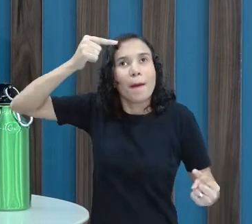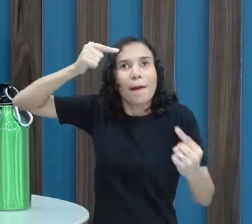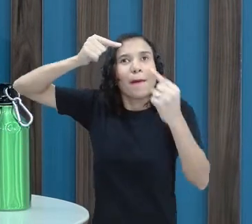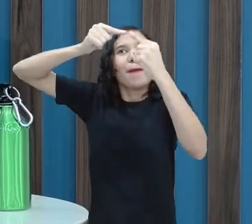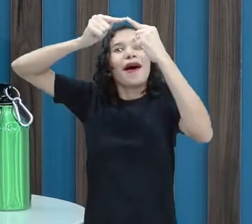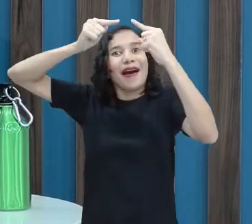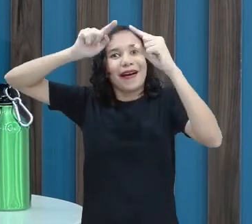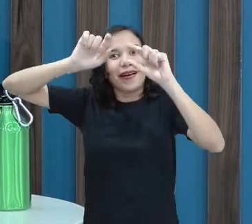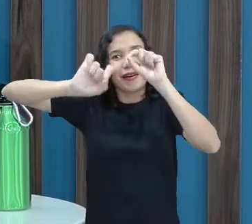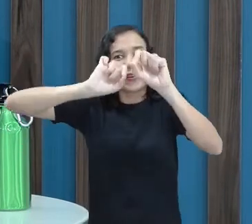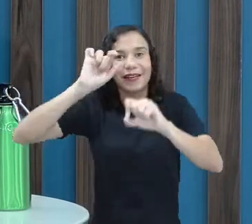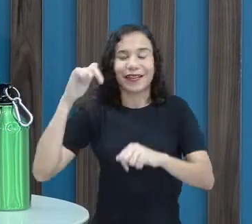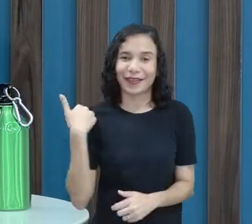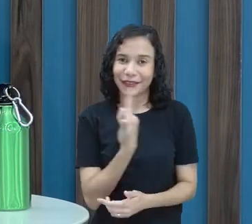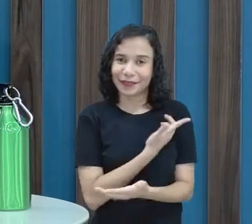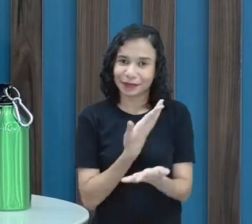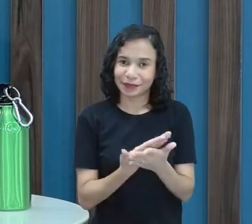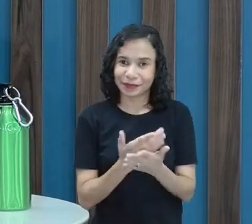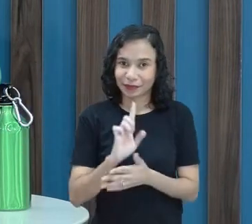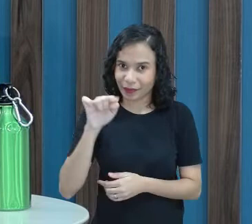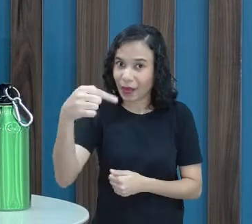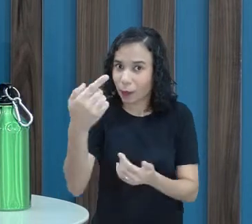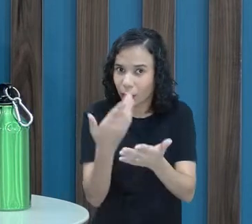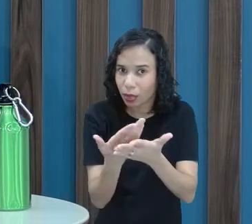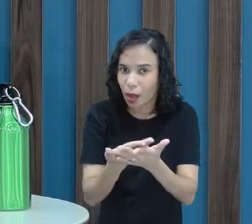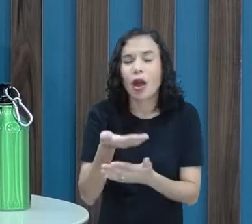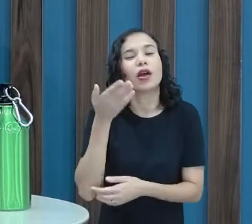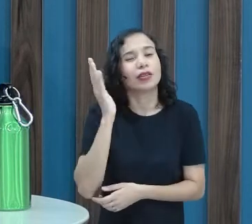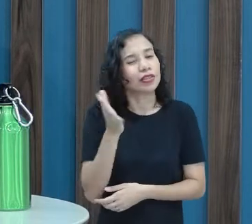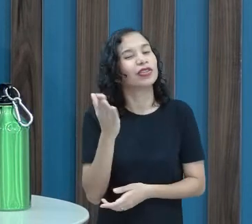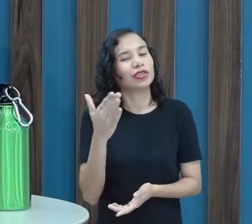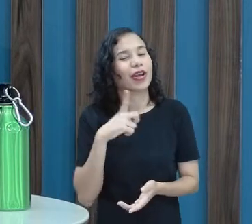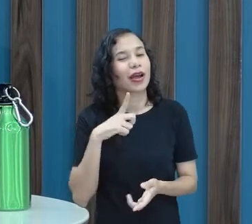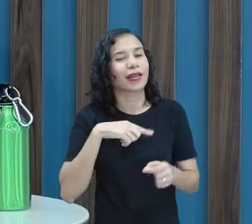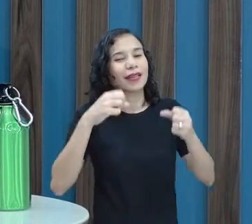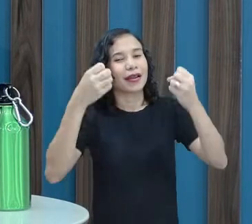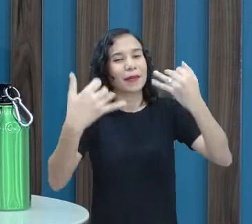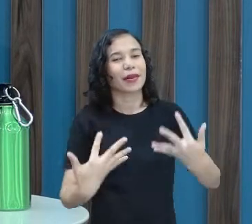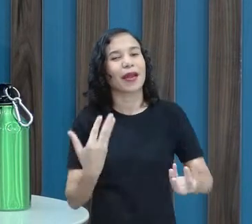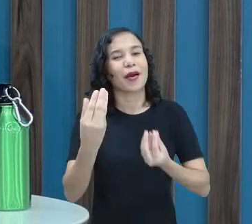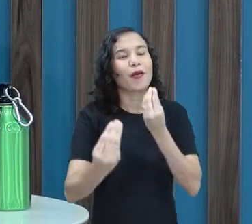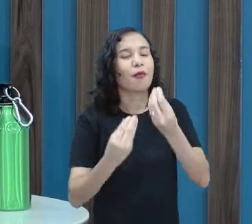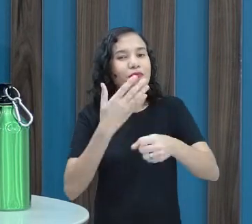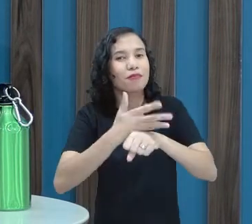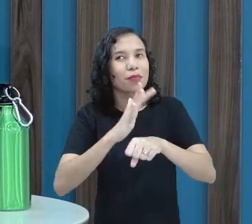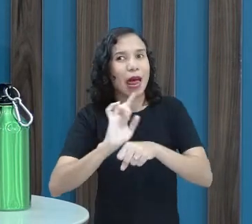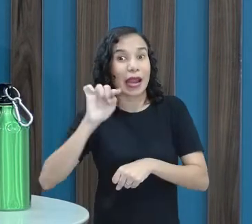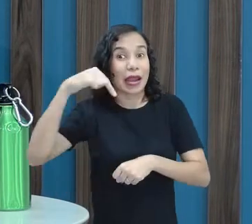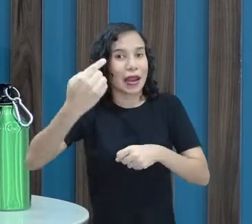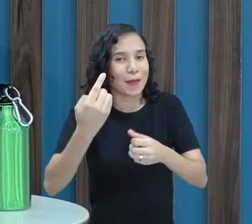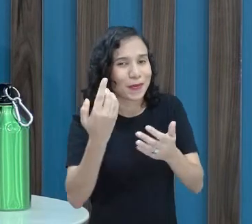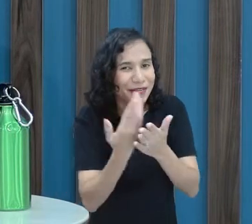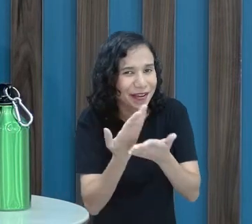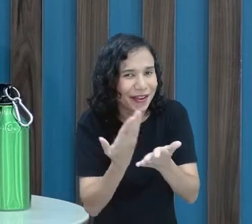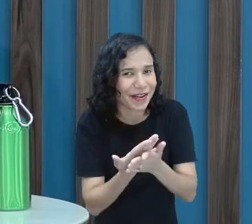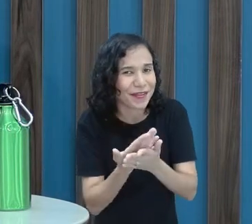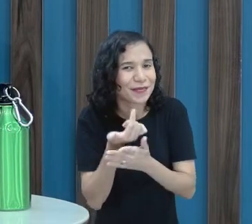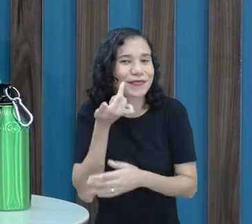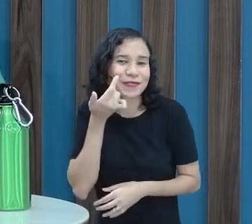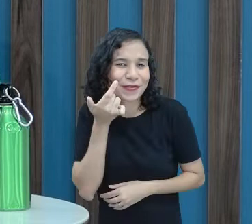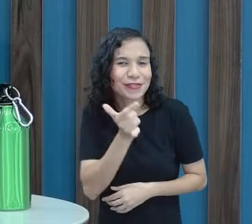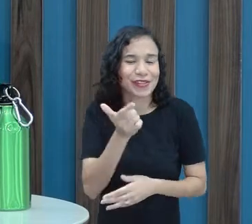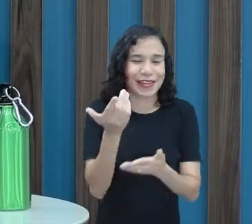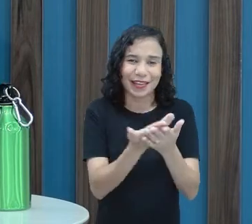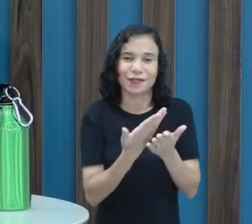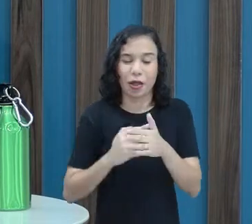a gente tá vendo aqui, né? Na próxima aula, vocês já vão também contar o que é que vocês fizeram pós-aula para poder fazer